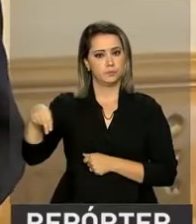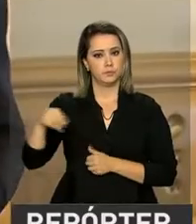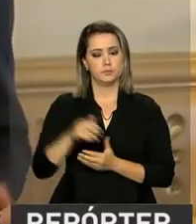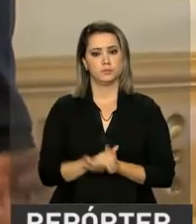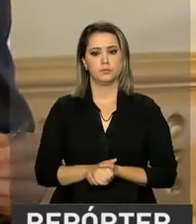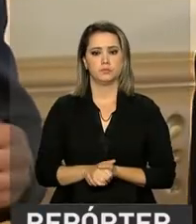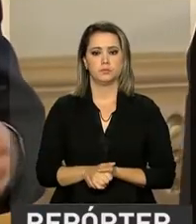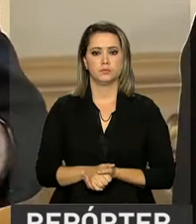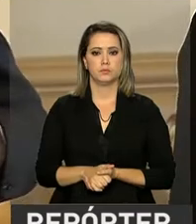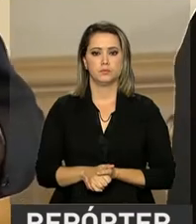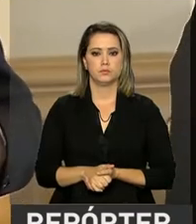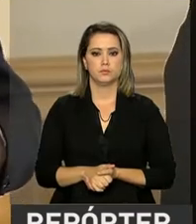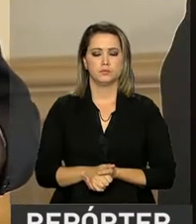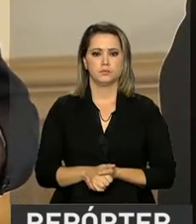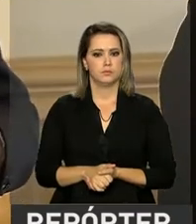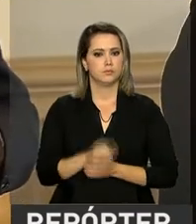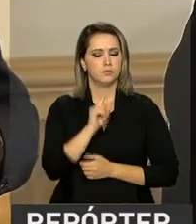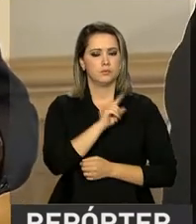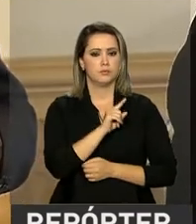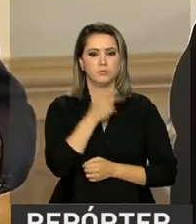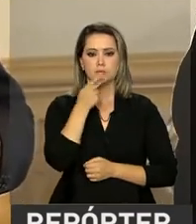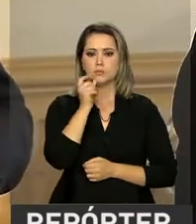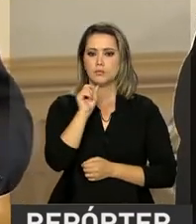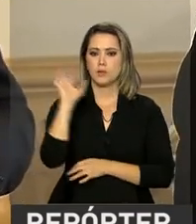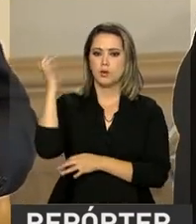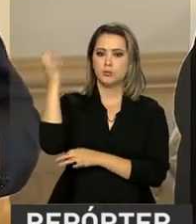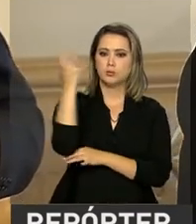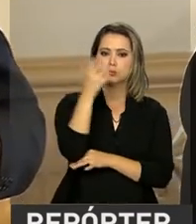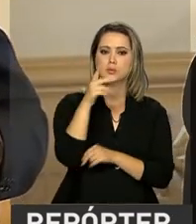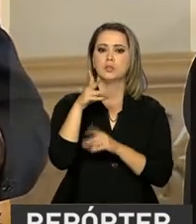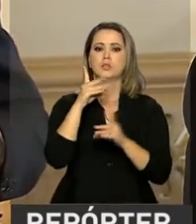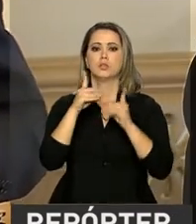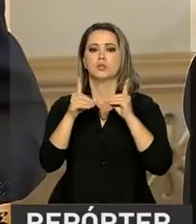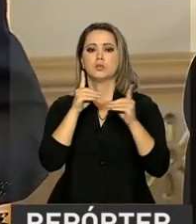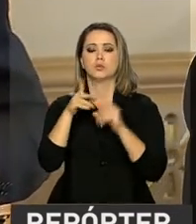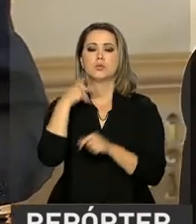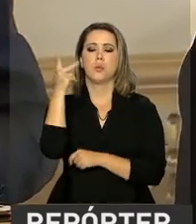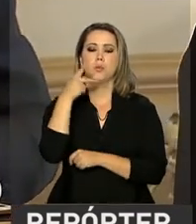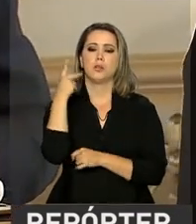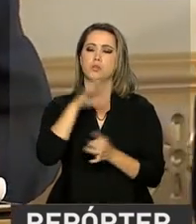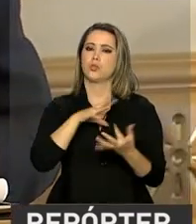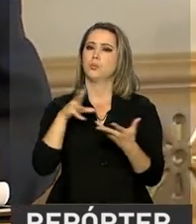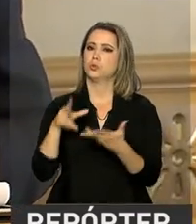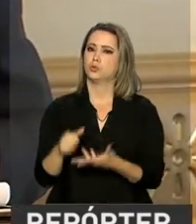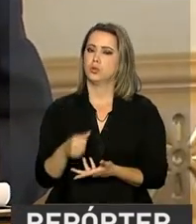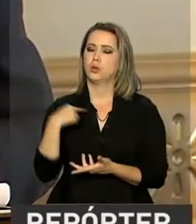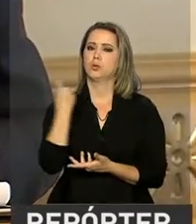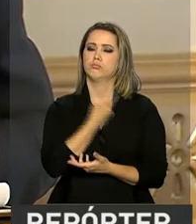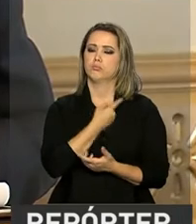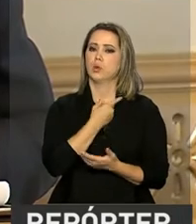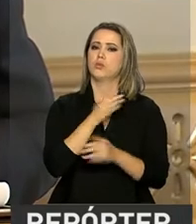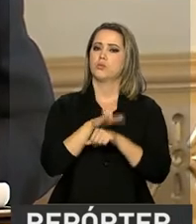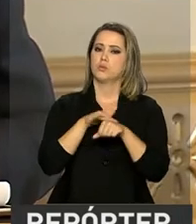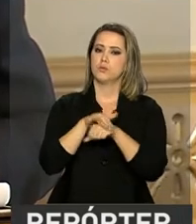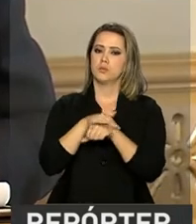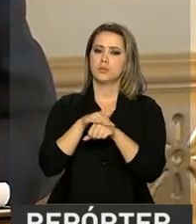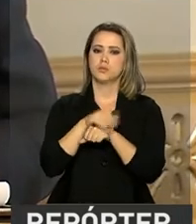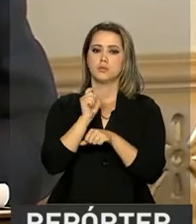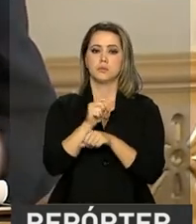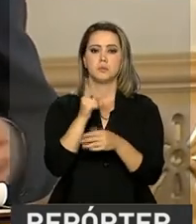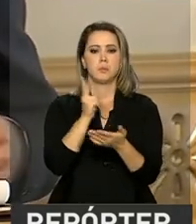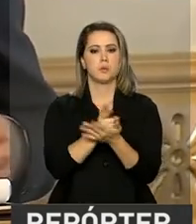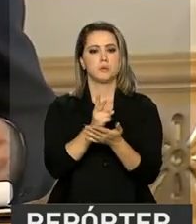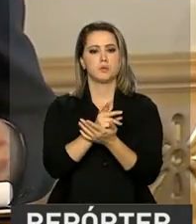como cooperação econômica, meio ambiente e até o diálogo político de natureza internacional foram tratados, ainda